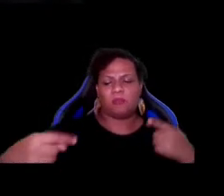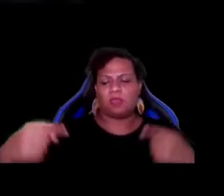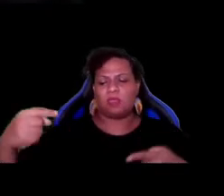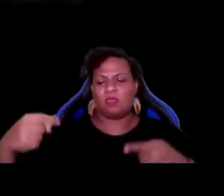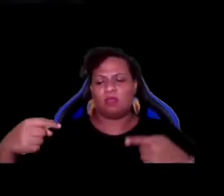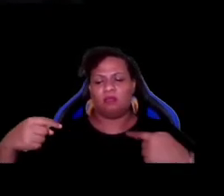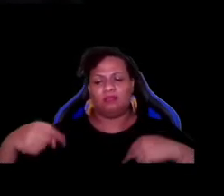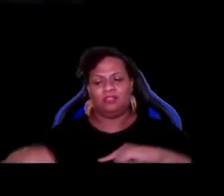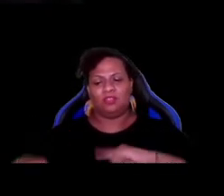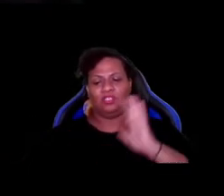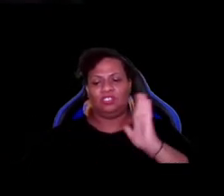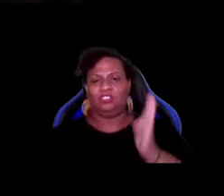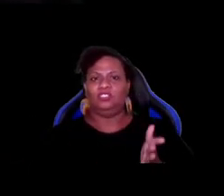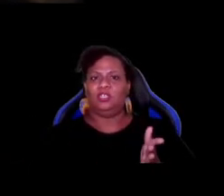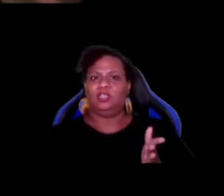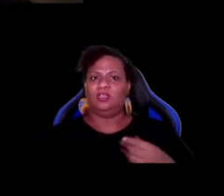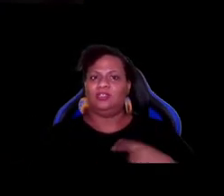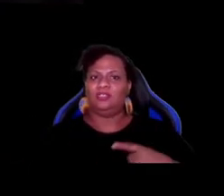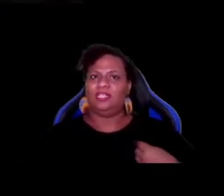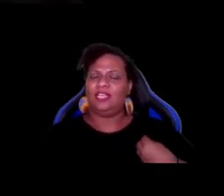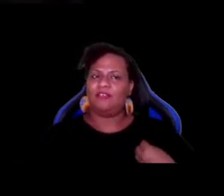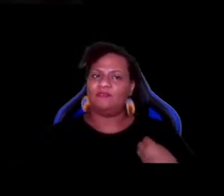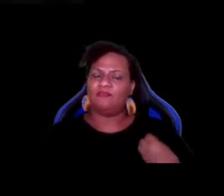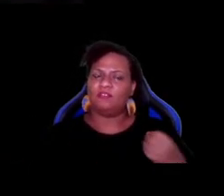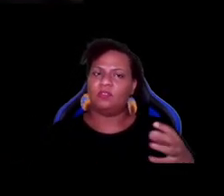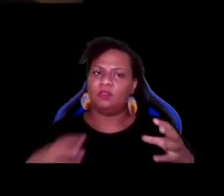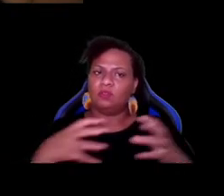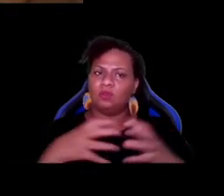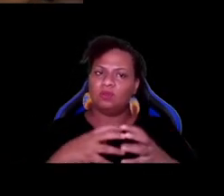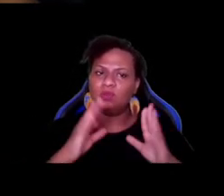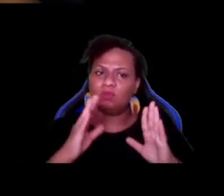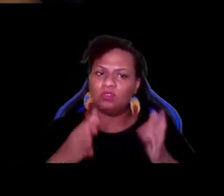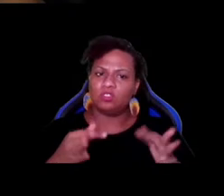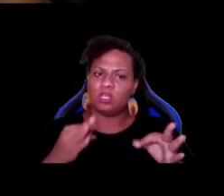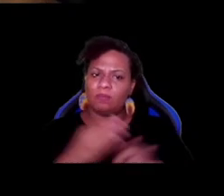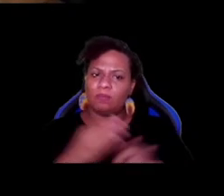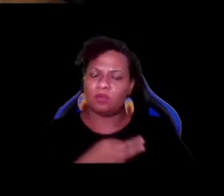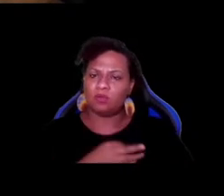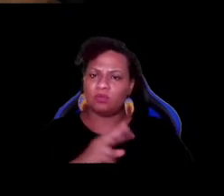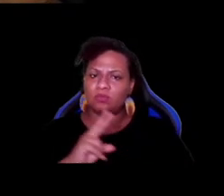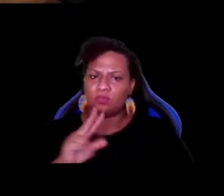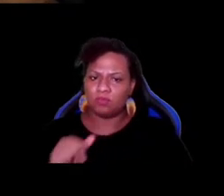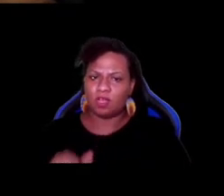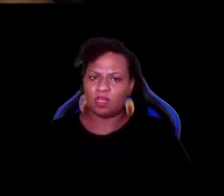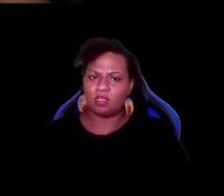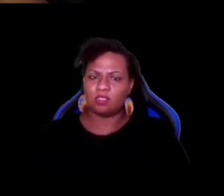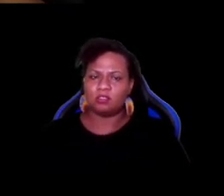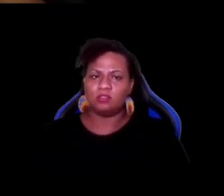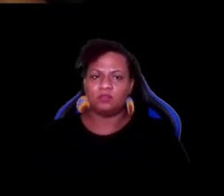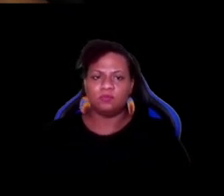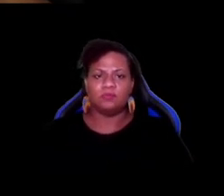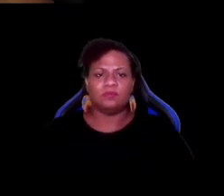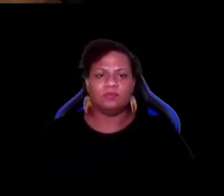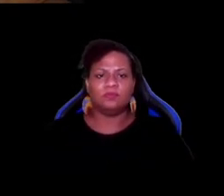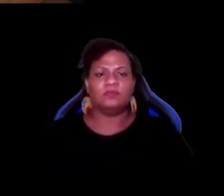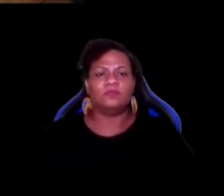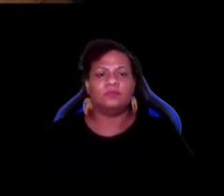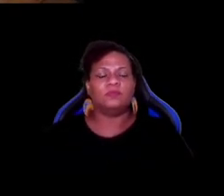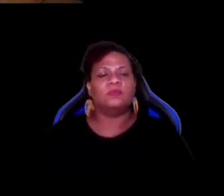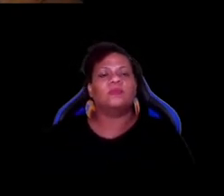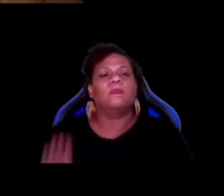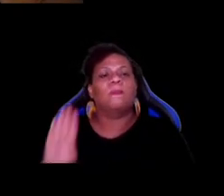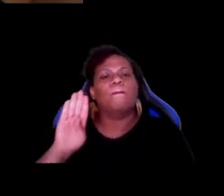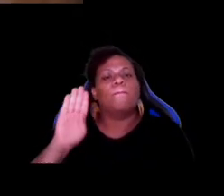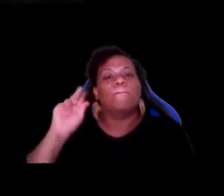estava com o grupo da gente, já estava montado para a gente tocar. Se eu não me engano, era com a banda Ebá. Eu tinha